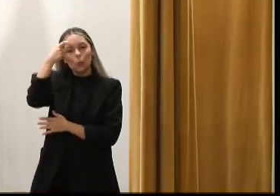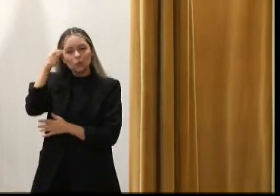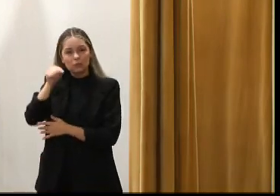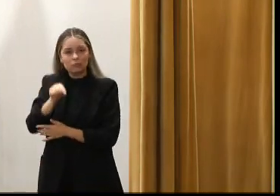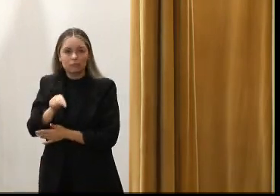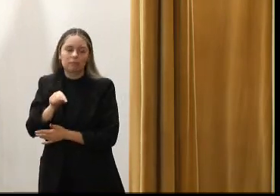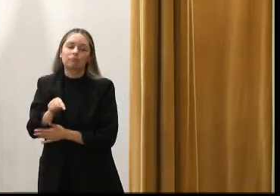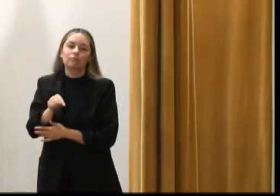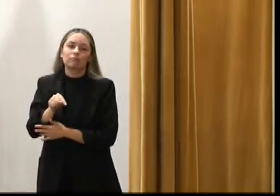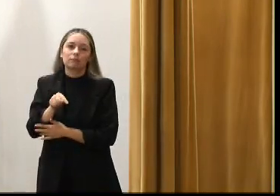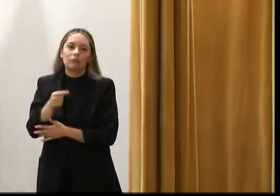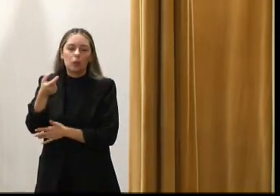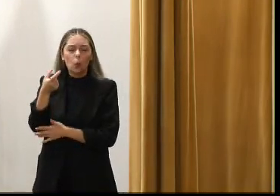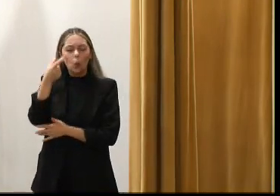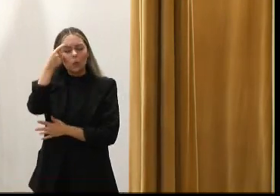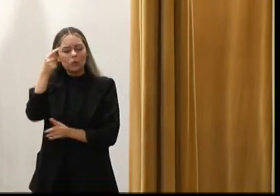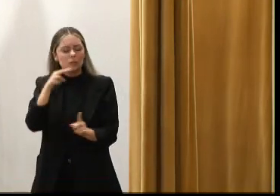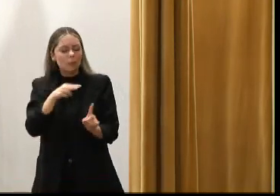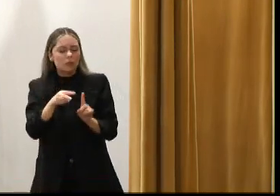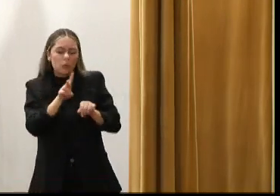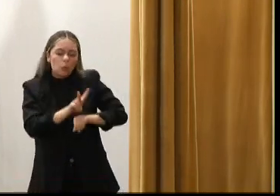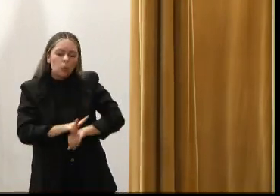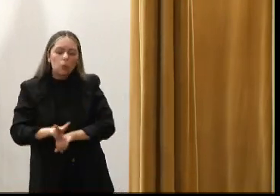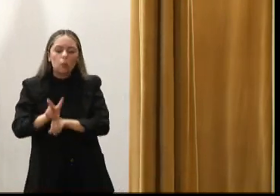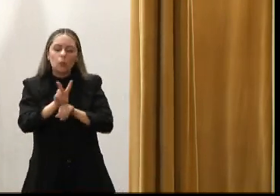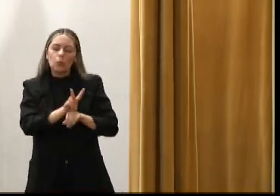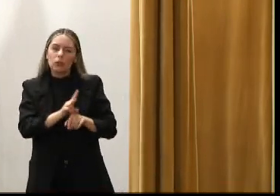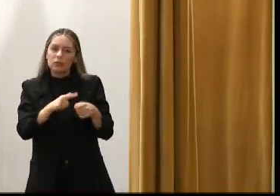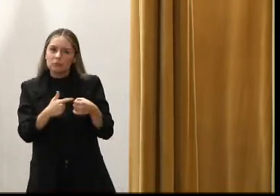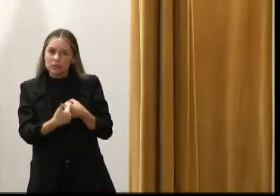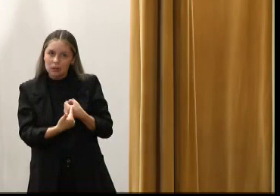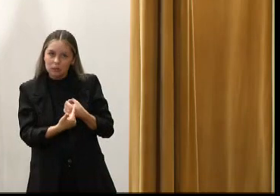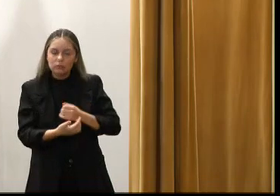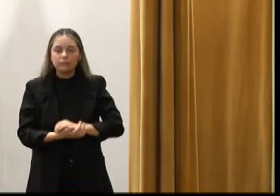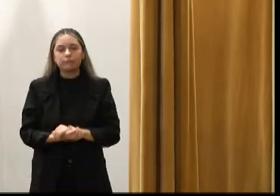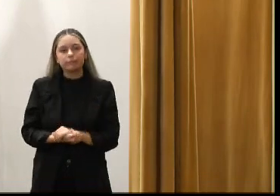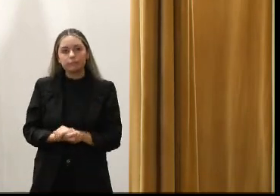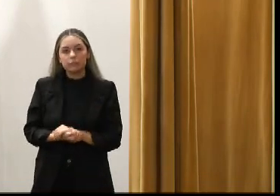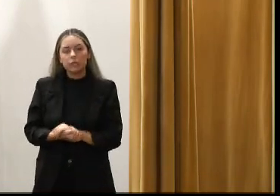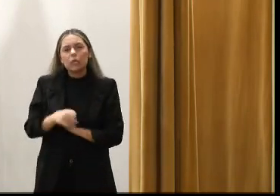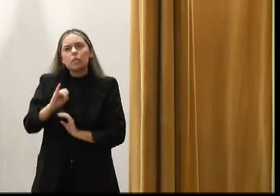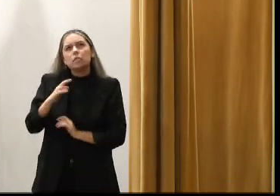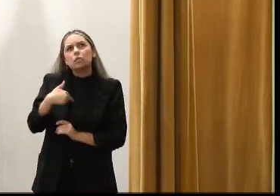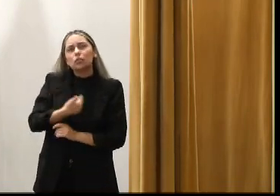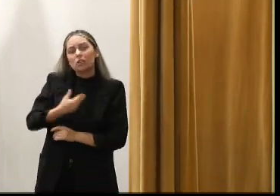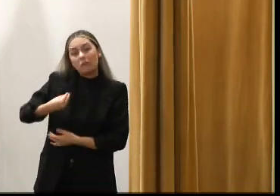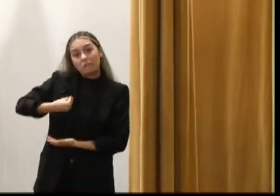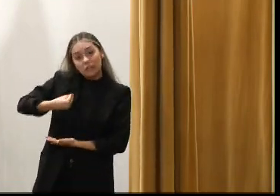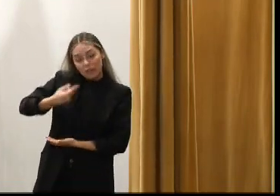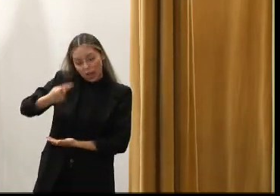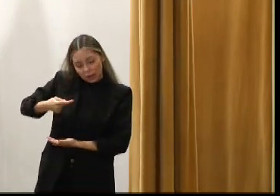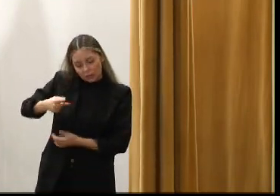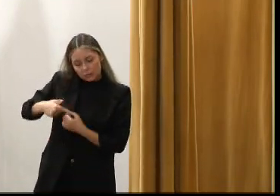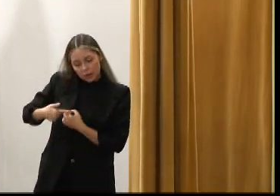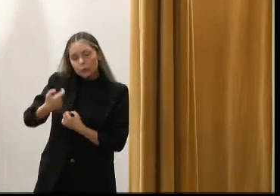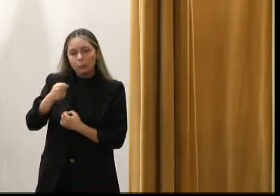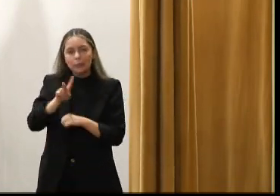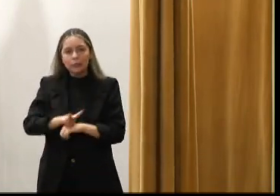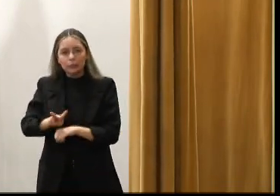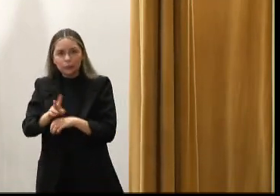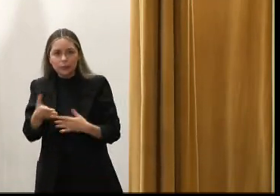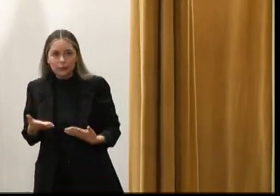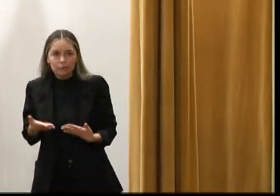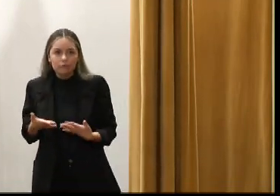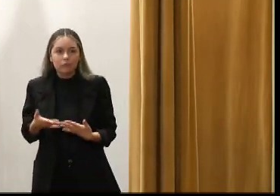conscientização do ponto de vista de cuidadores da cidade. Se a gente vive, a gente tem que cuidar, gente.